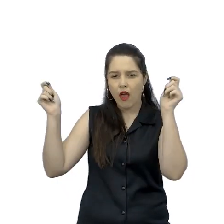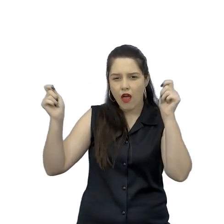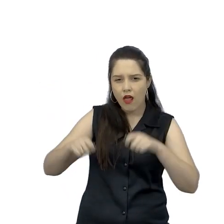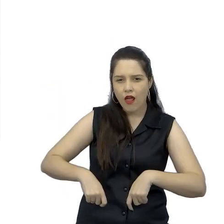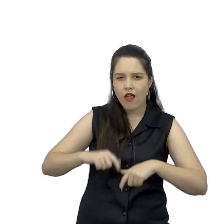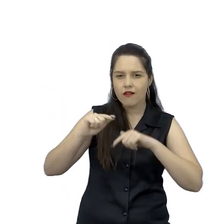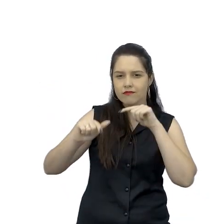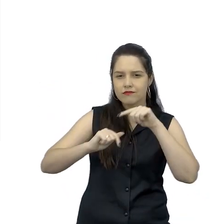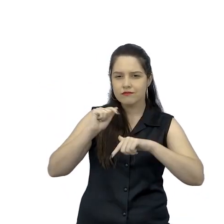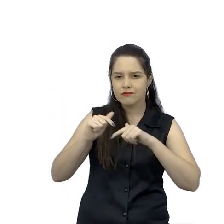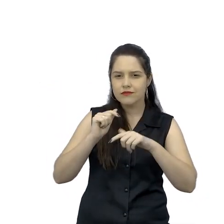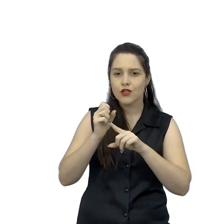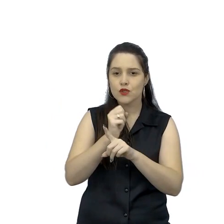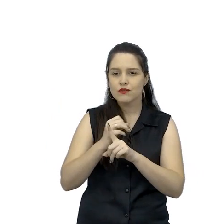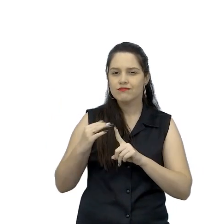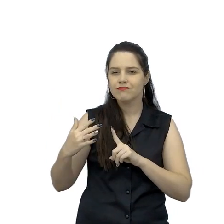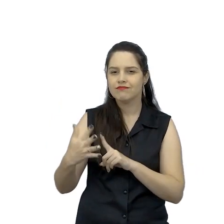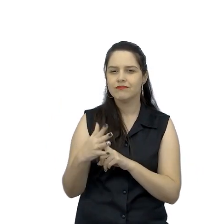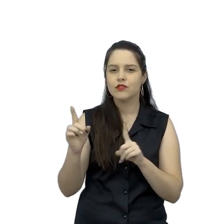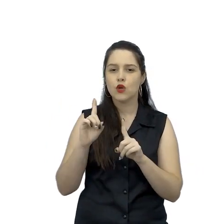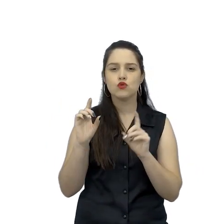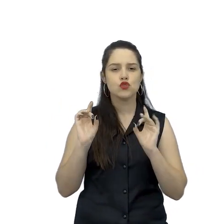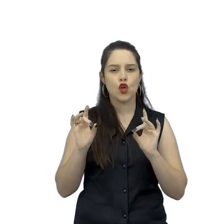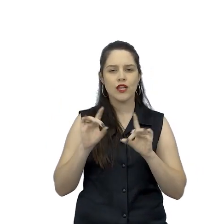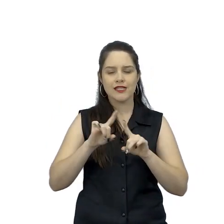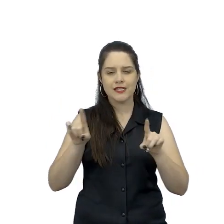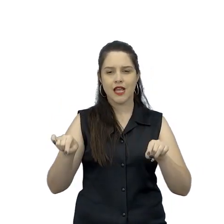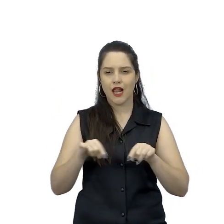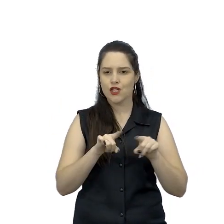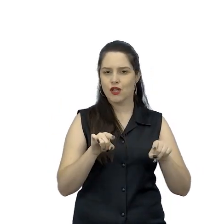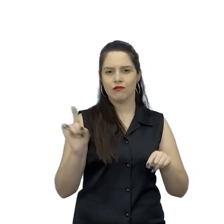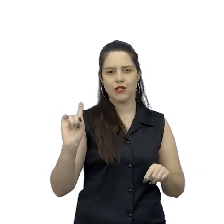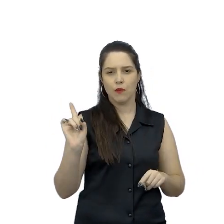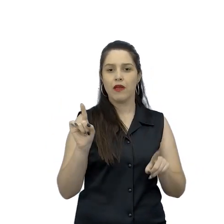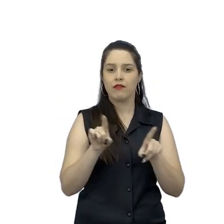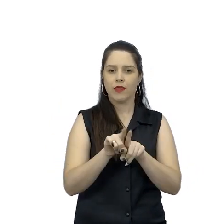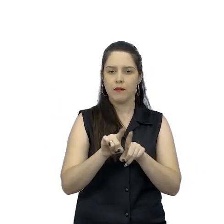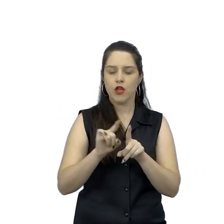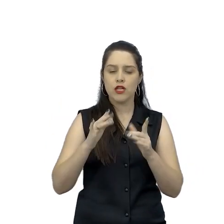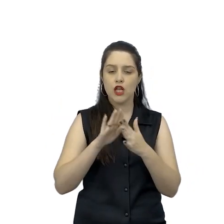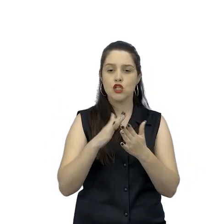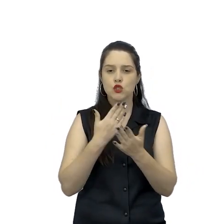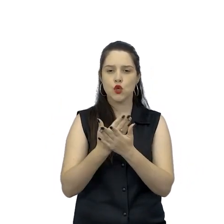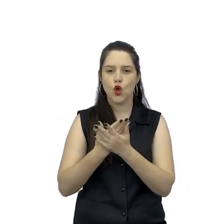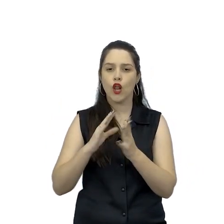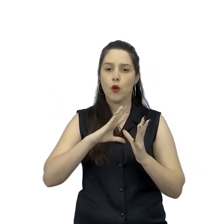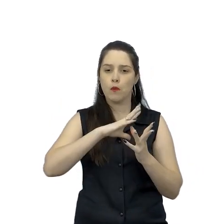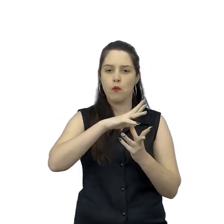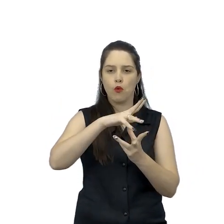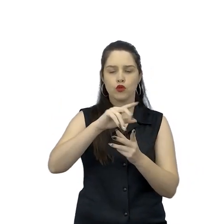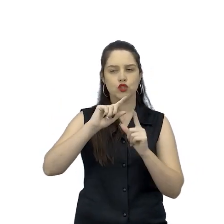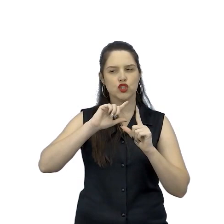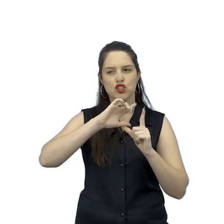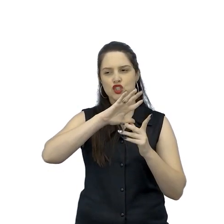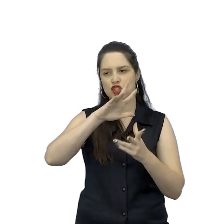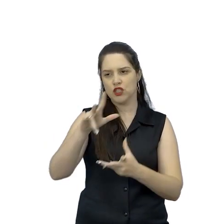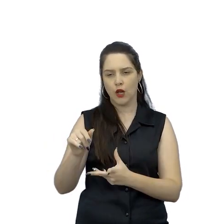possibilidades de os trabalhos serem socializados não somente na sala de aula, mas também na escola de modo geral.